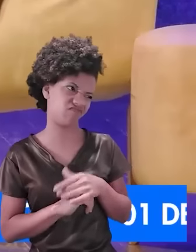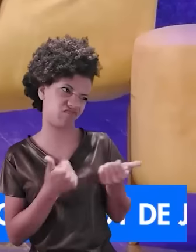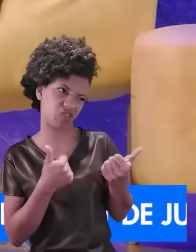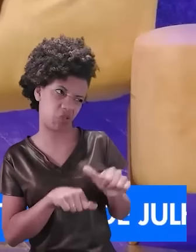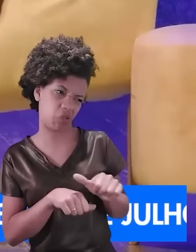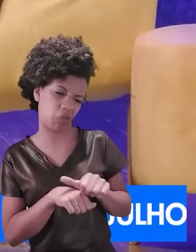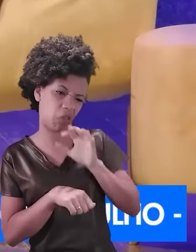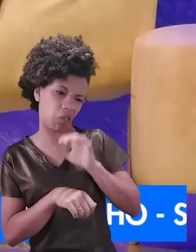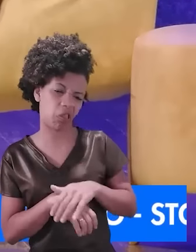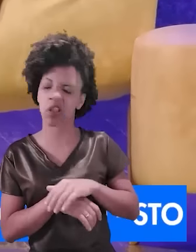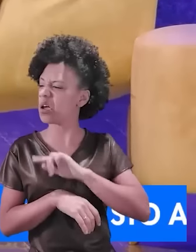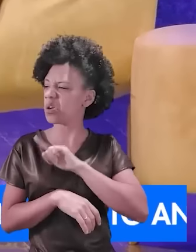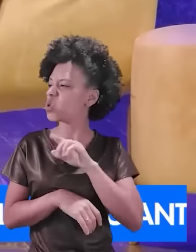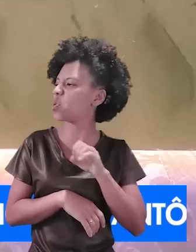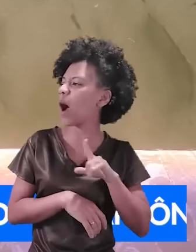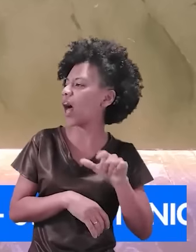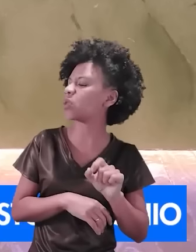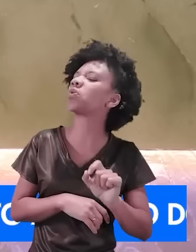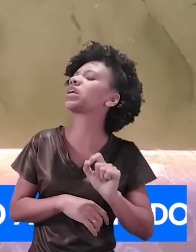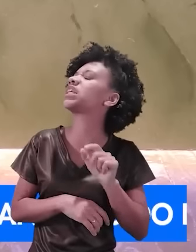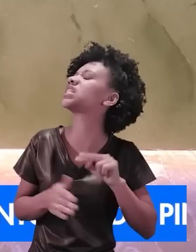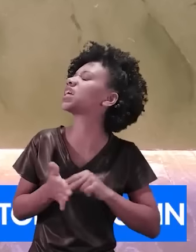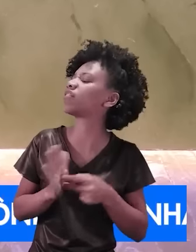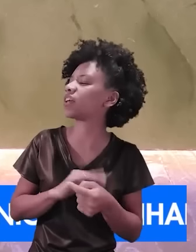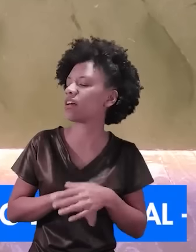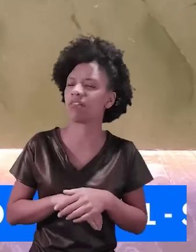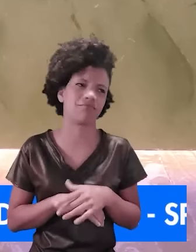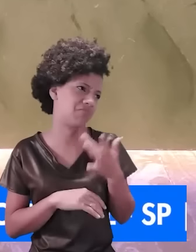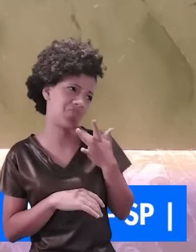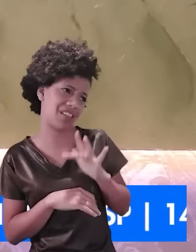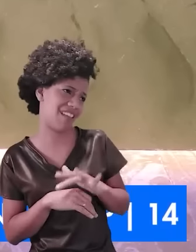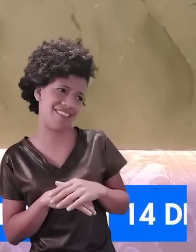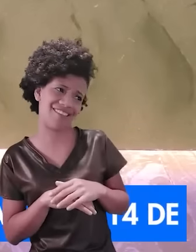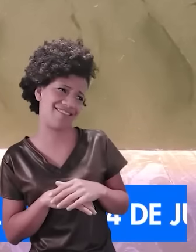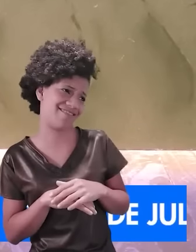zuado o que que é zoado para você E aí